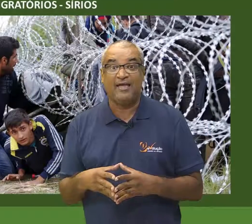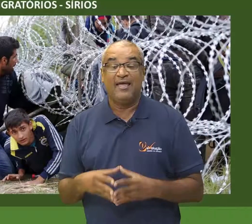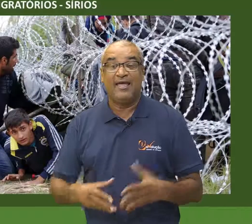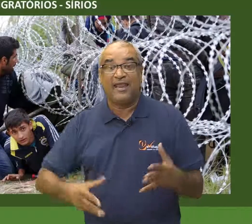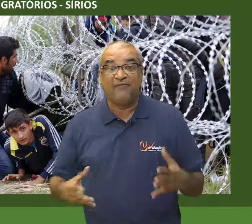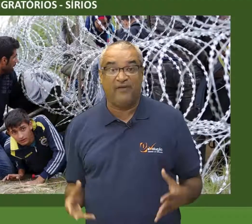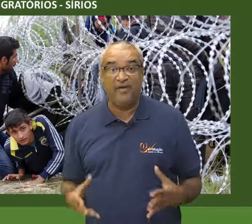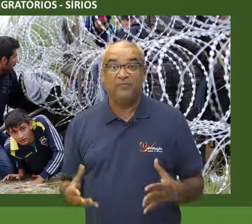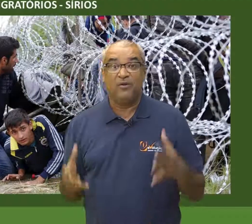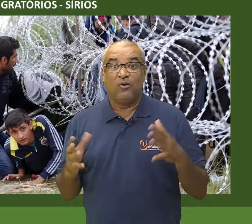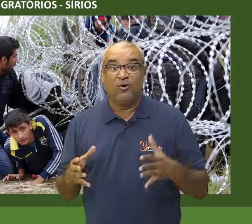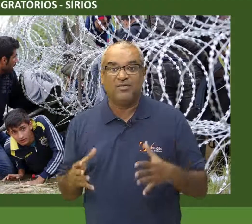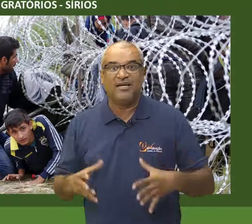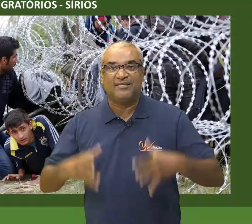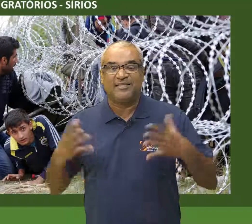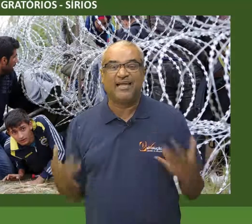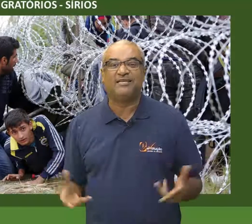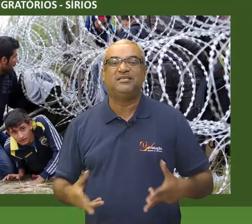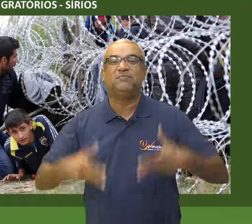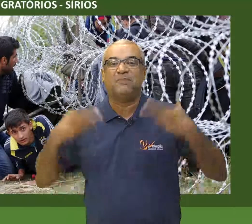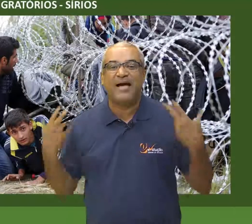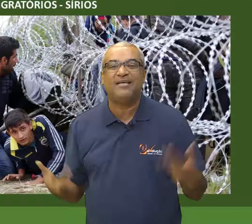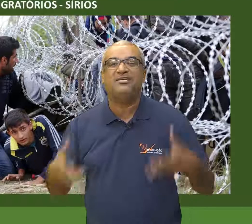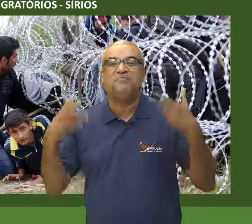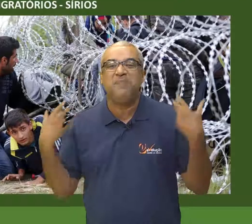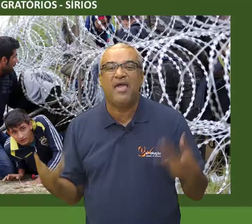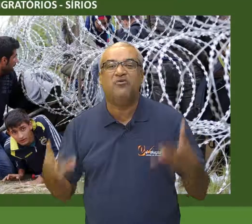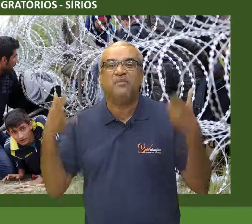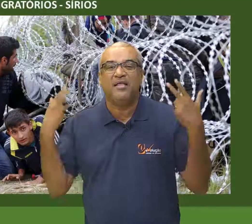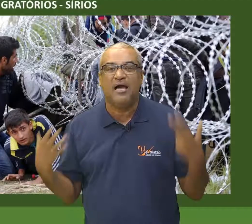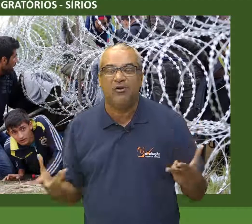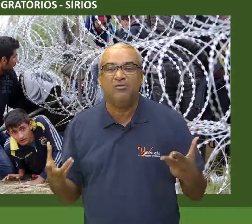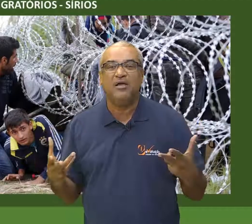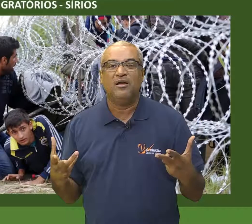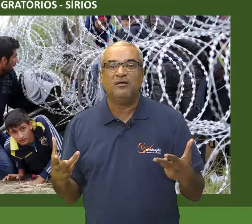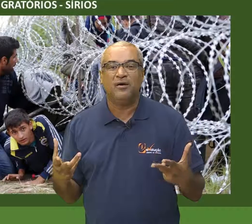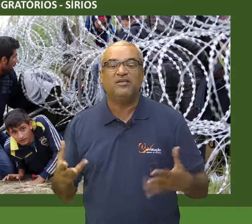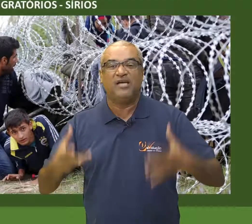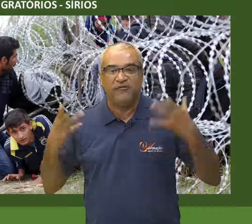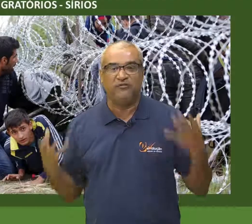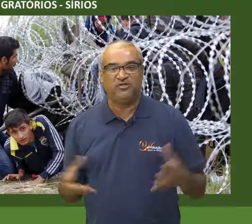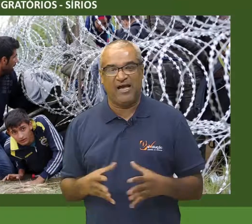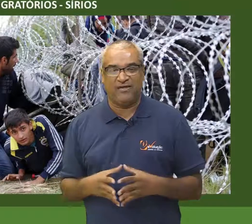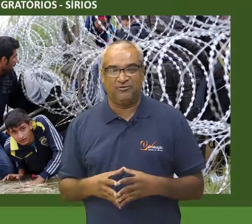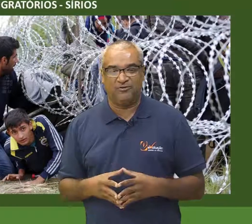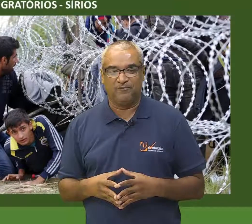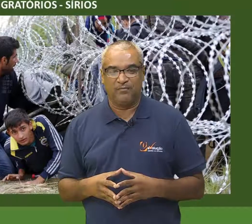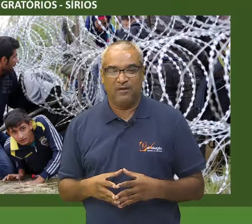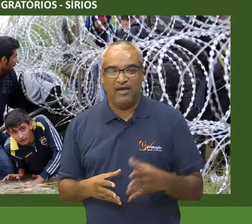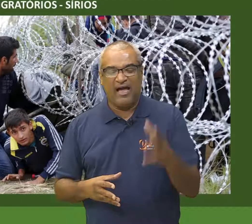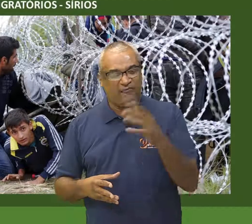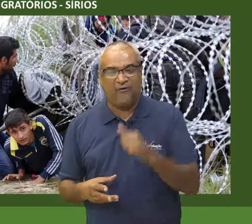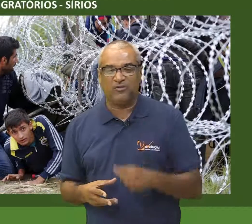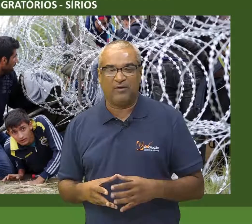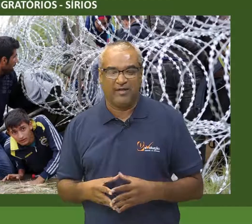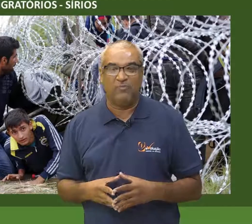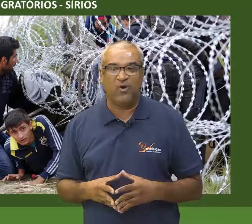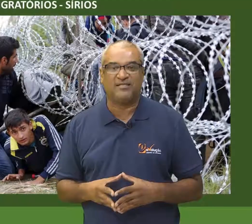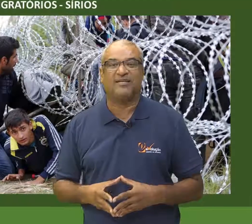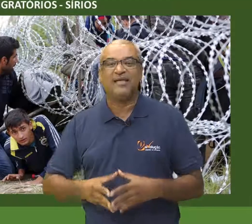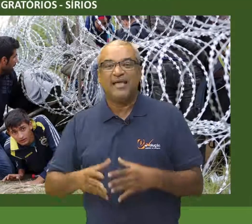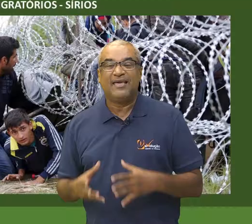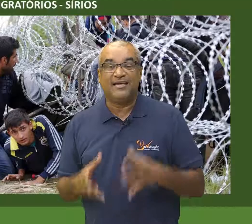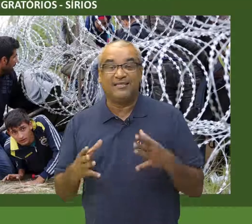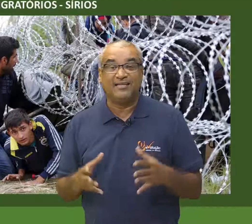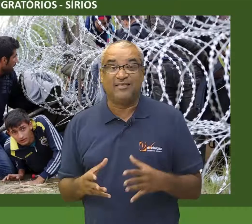Guerra, ela vê hoje a entrada de mais de 500 mil de refugiados. A foto aí